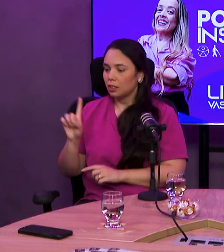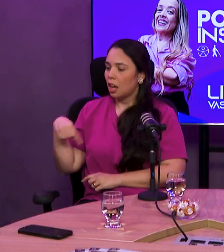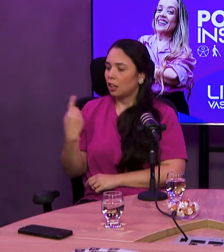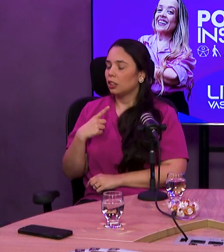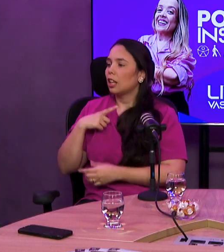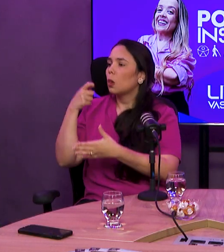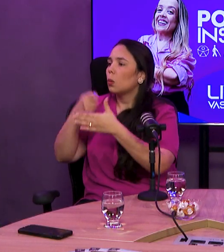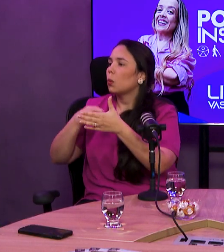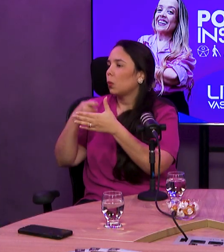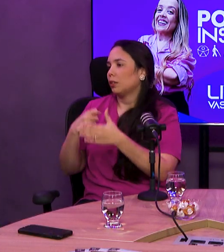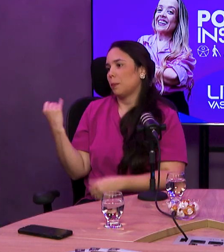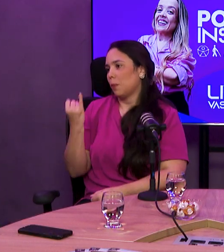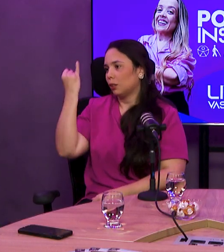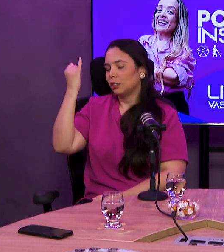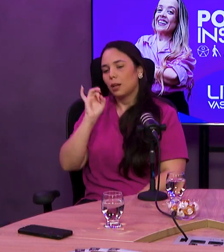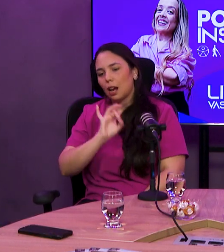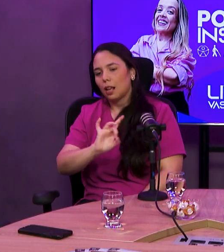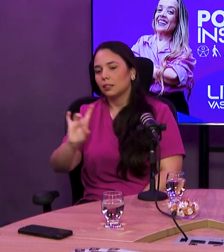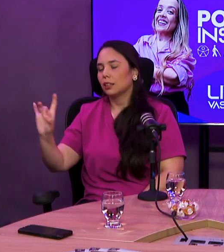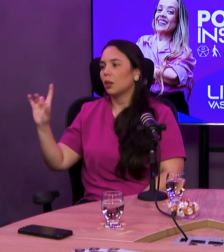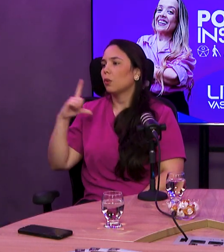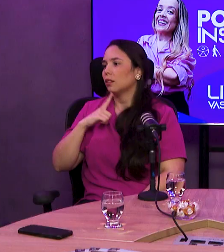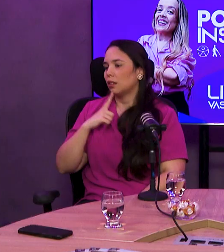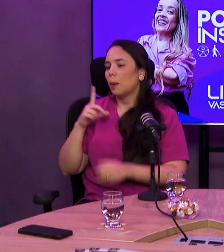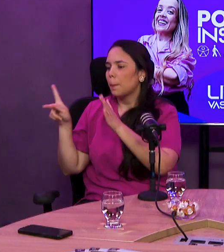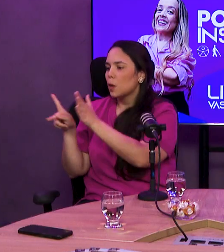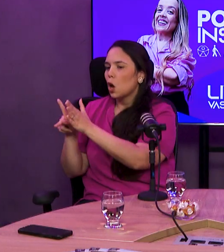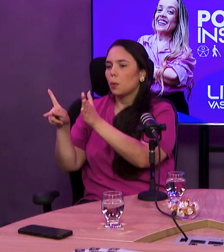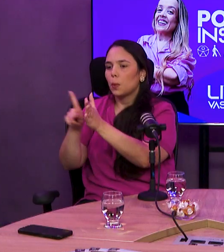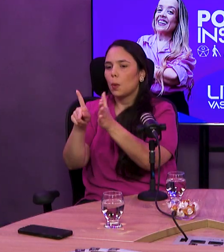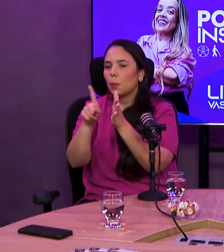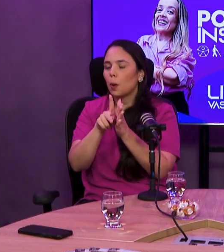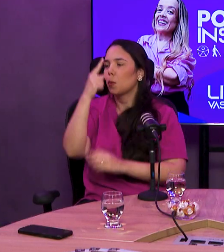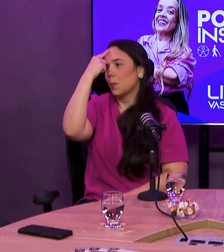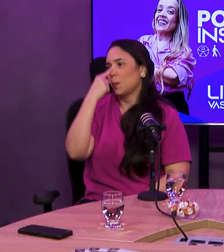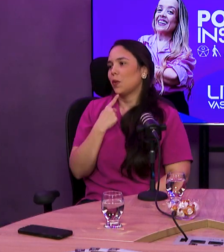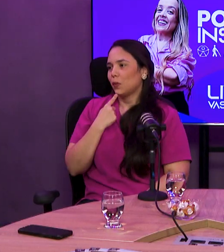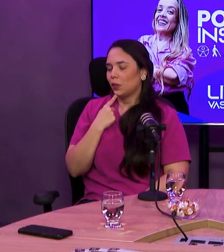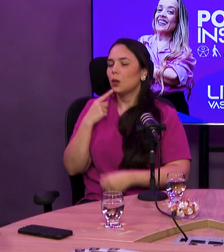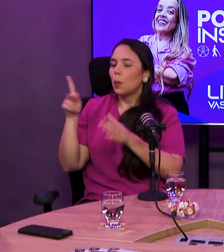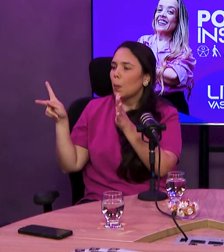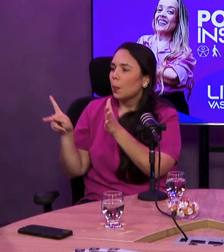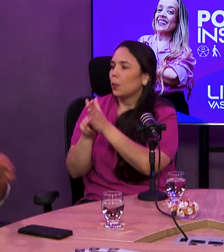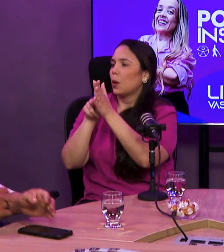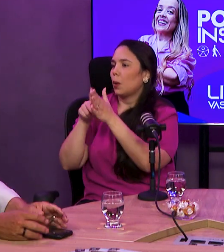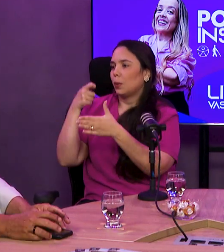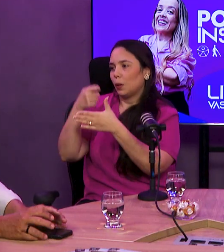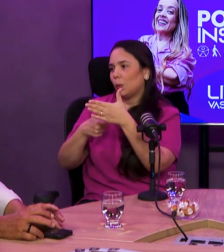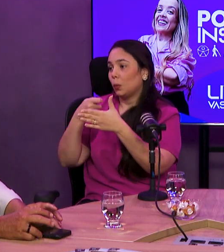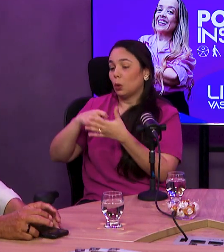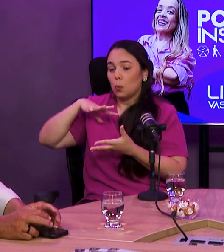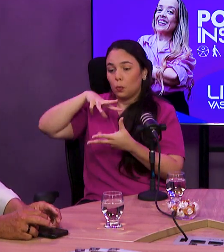lutas importantes, mas cada um com o seu lado, com as suas demandas, com as suas lutas. Ou seja, o mundo é